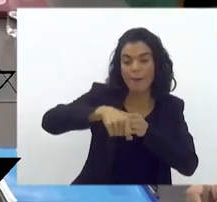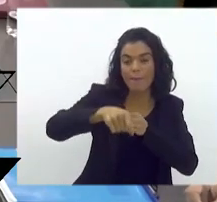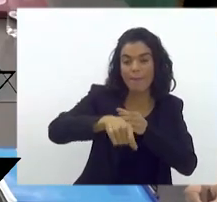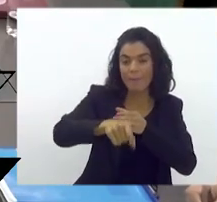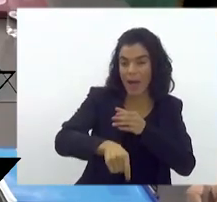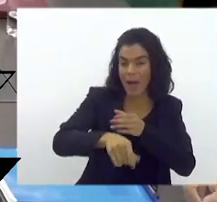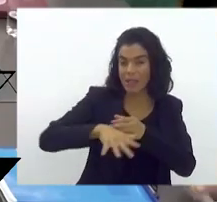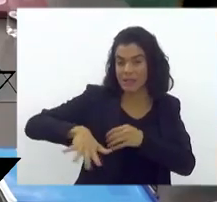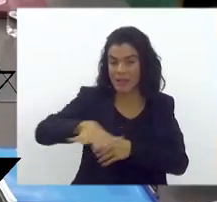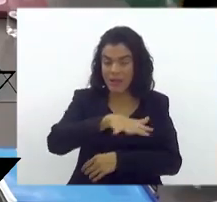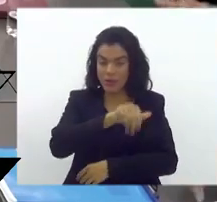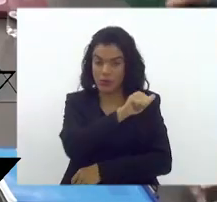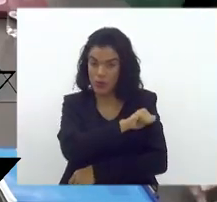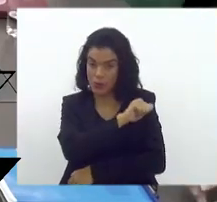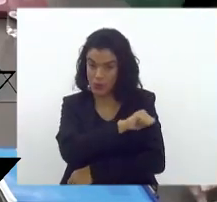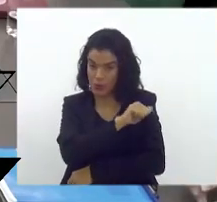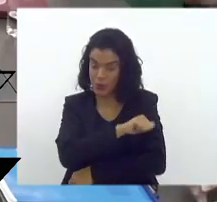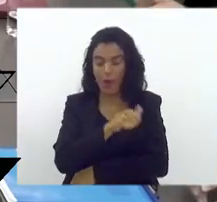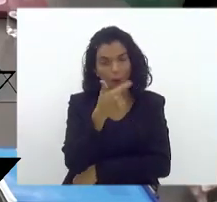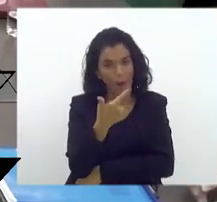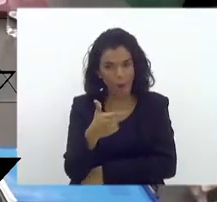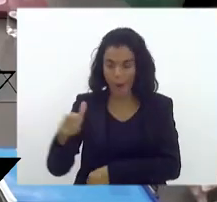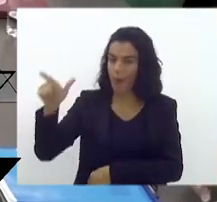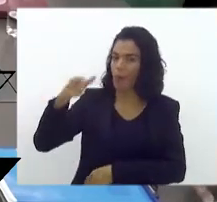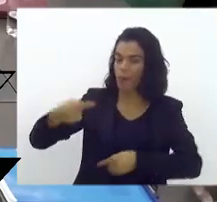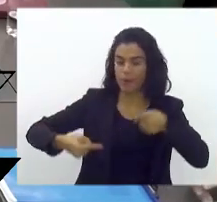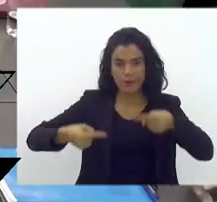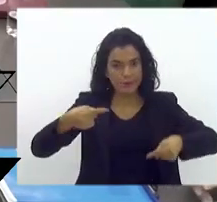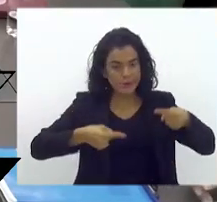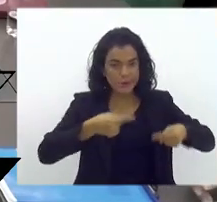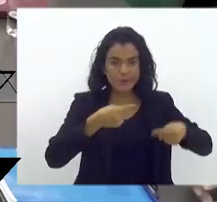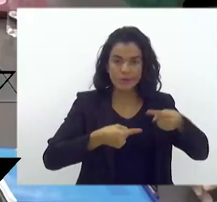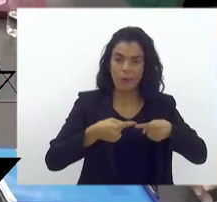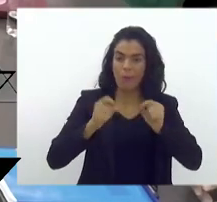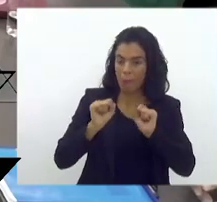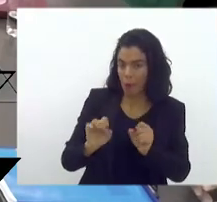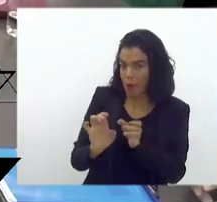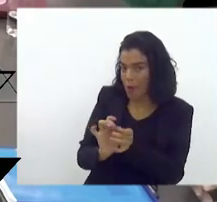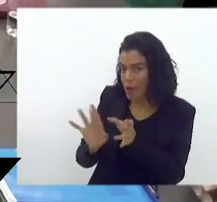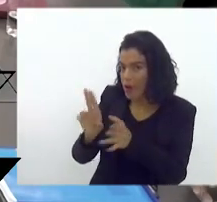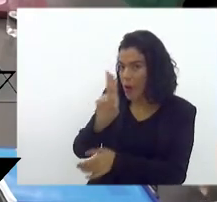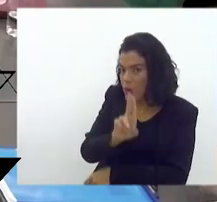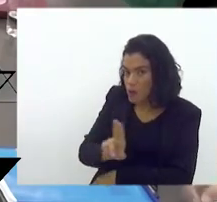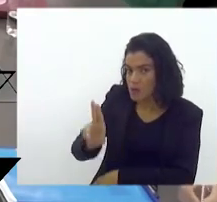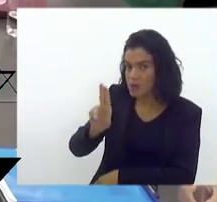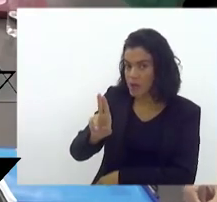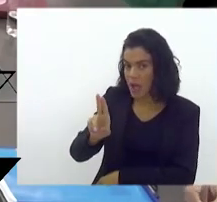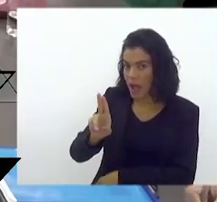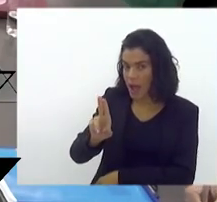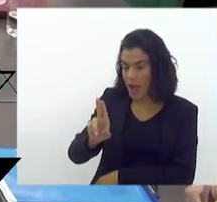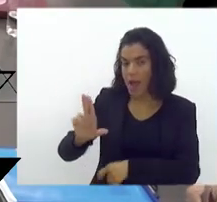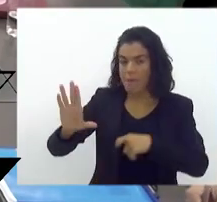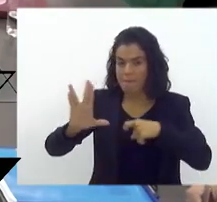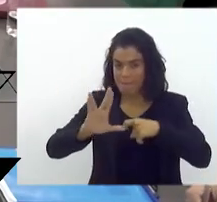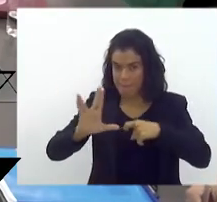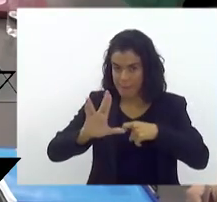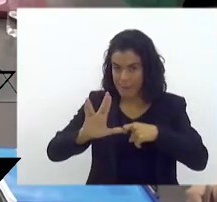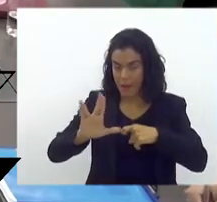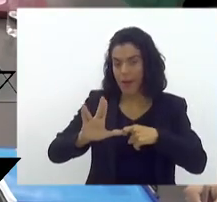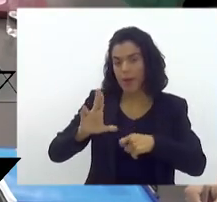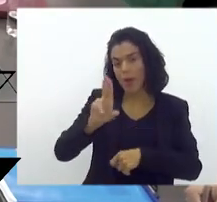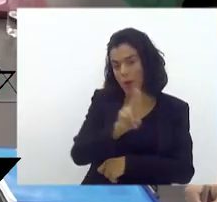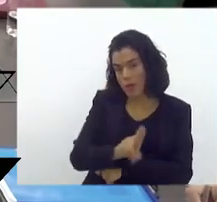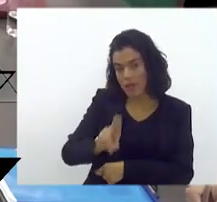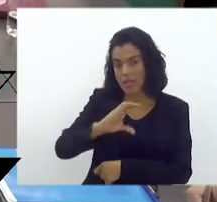Janeiro. Também é um outro campo de discussão. Porque você pode autorizar a utilização medicinal, a